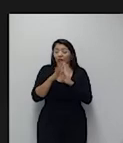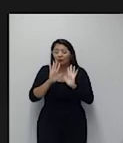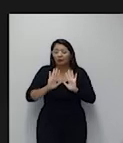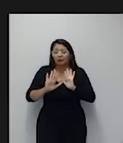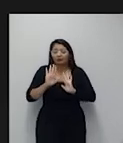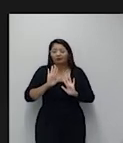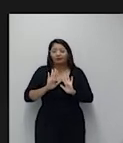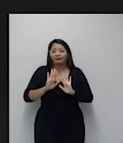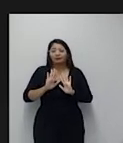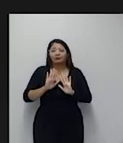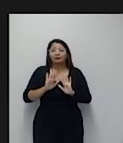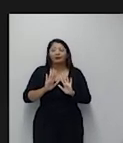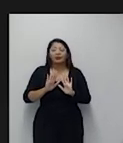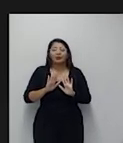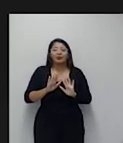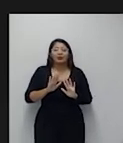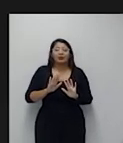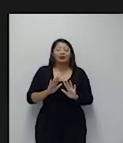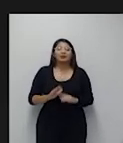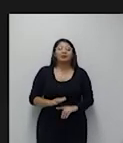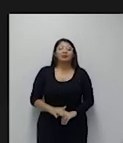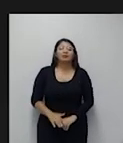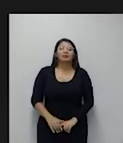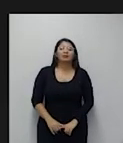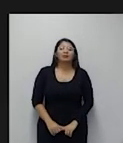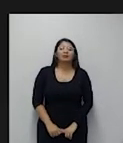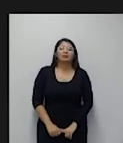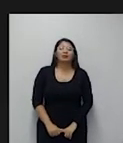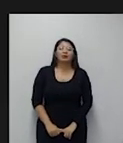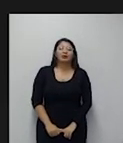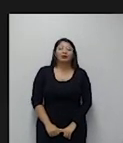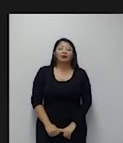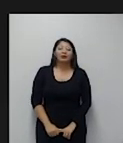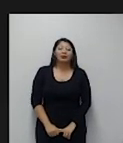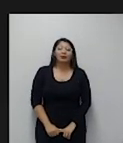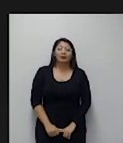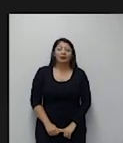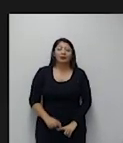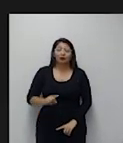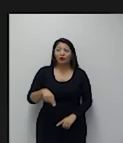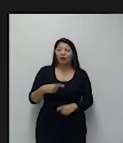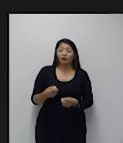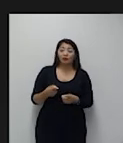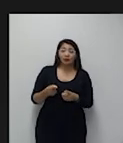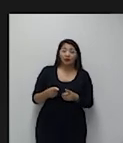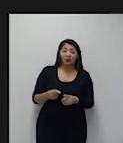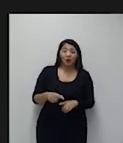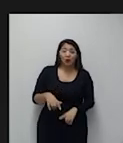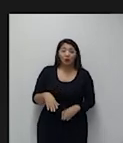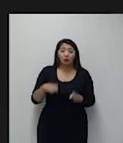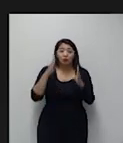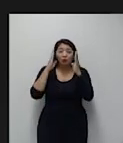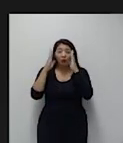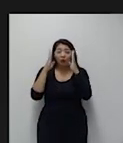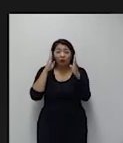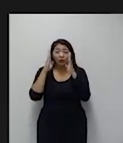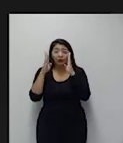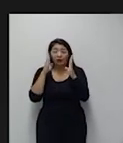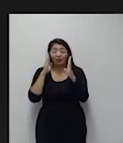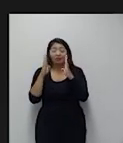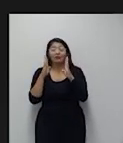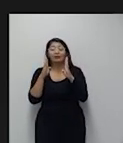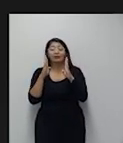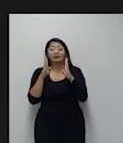reconhecido expressamente na Constituição Federal assim o ministro votou por afastar a multa imposta a empresa proprietária